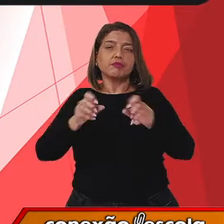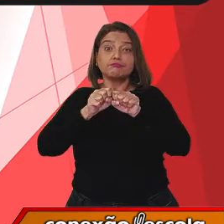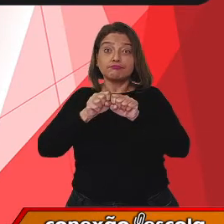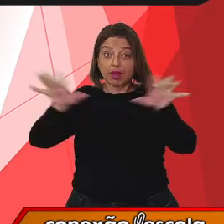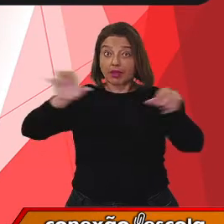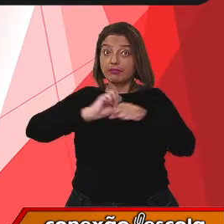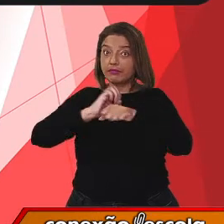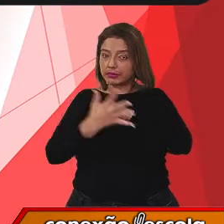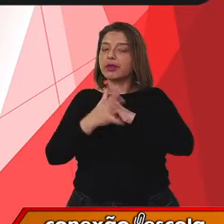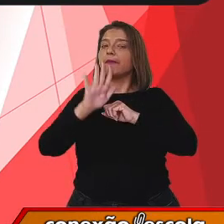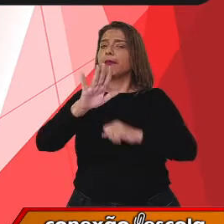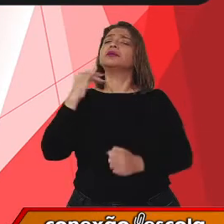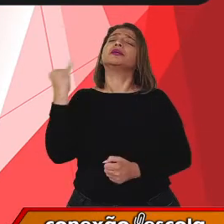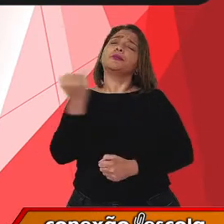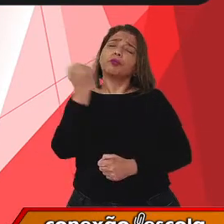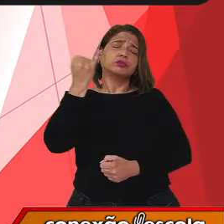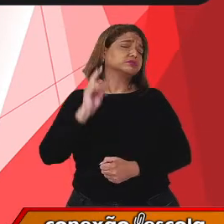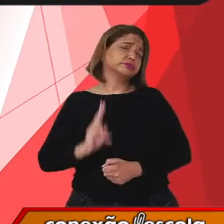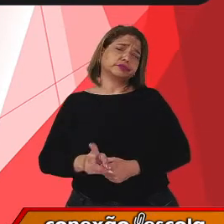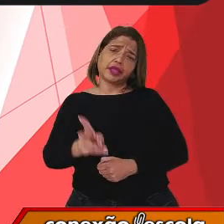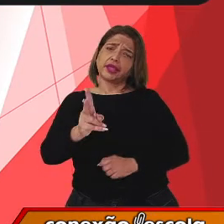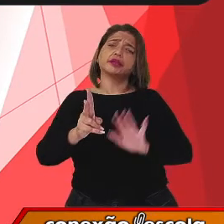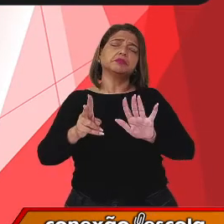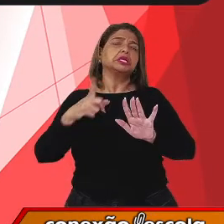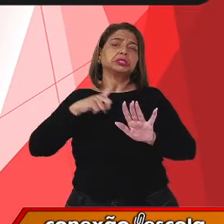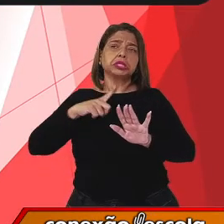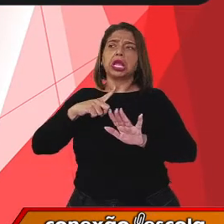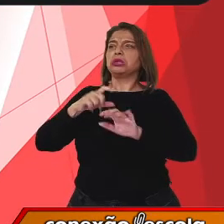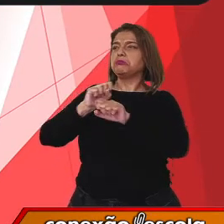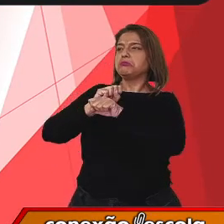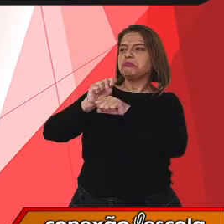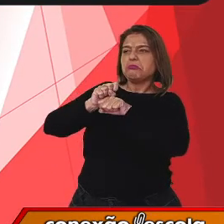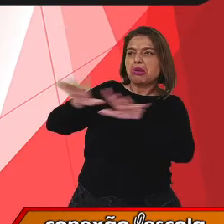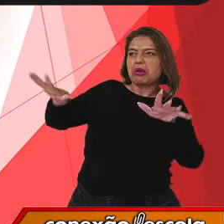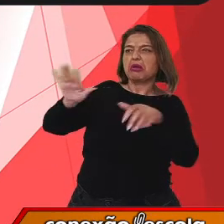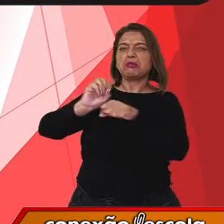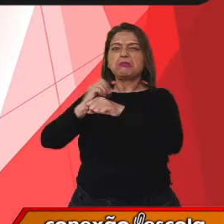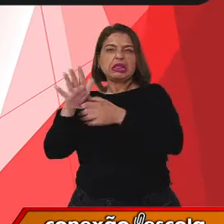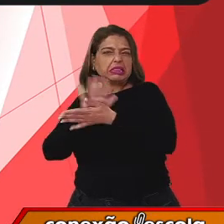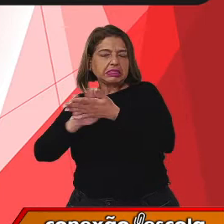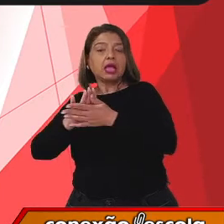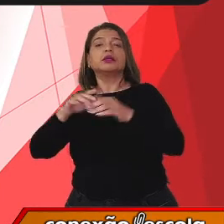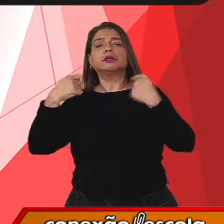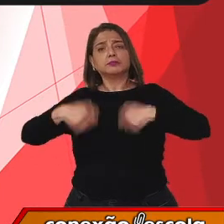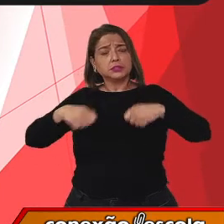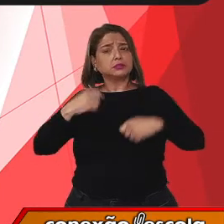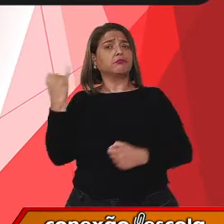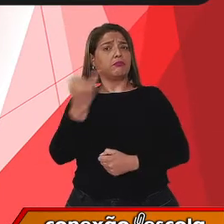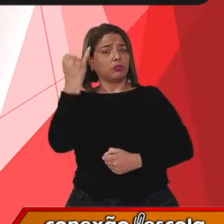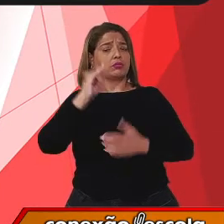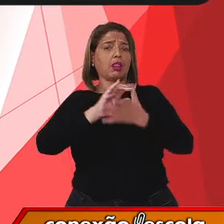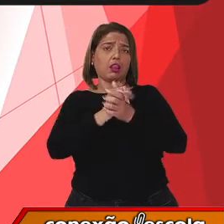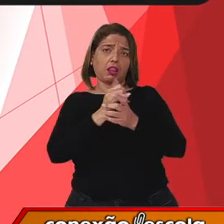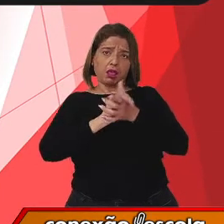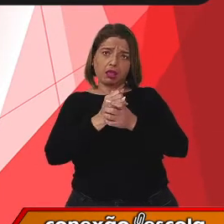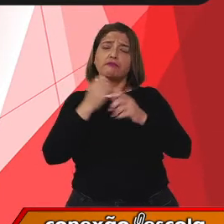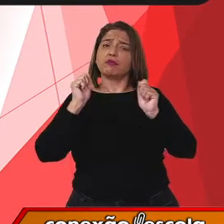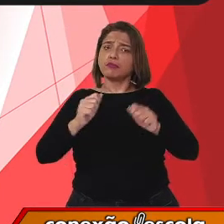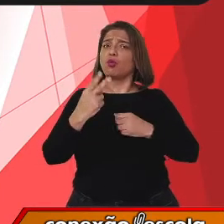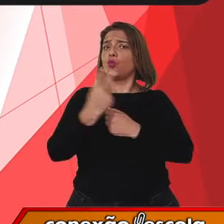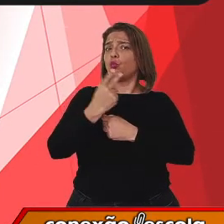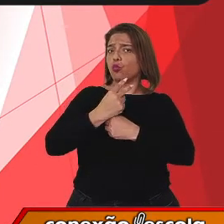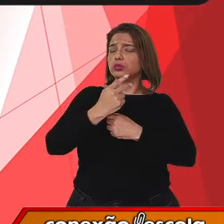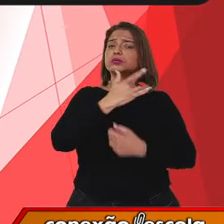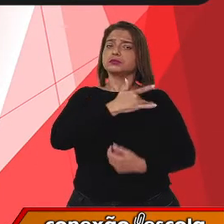de pandemia, mas é sempre importante, tá? Independente se tiver ou não, muito importante sempre lavar as mãos,